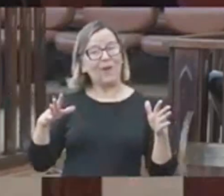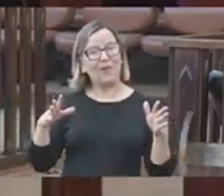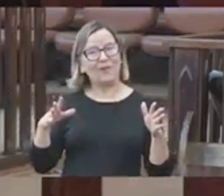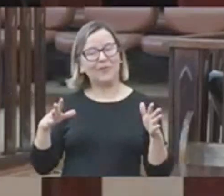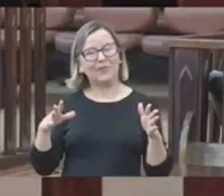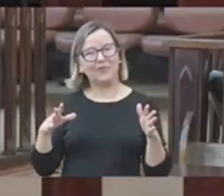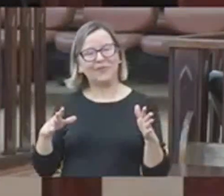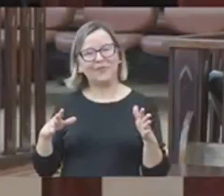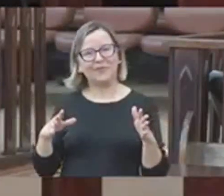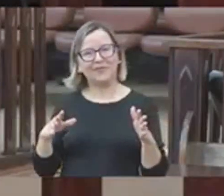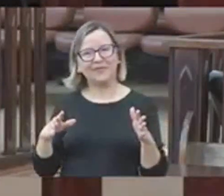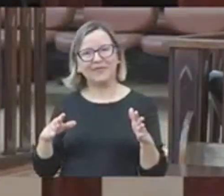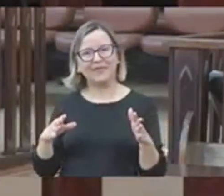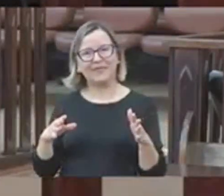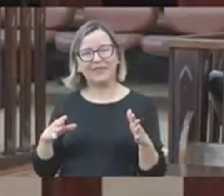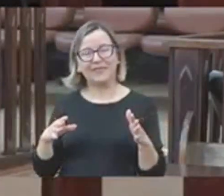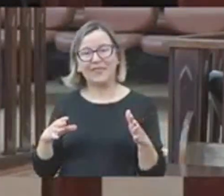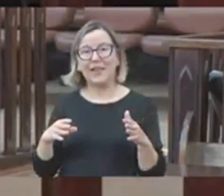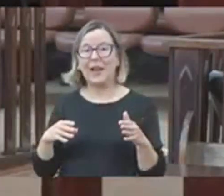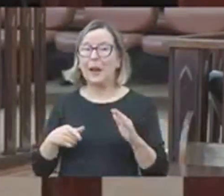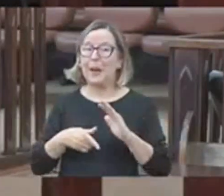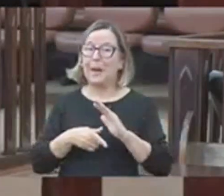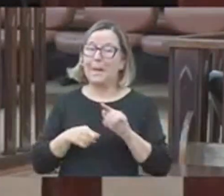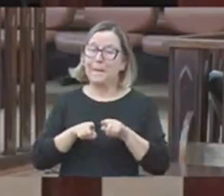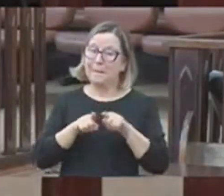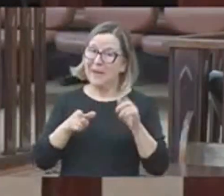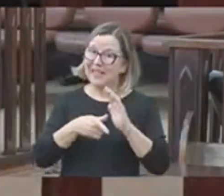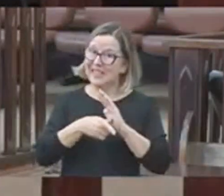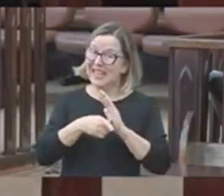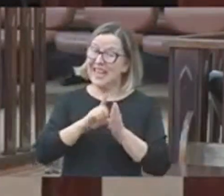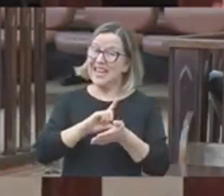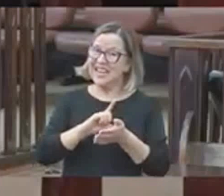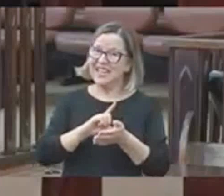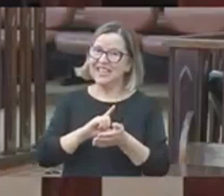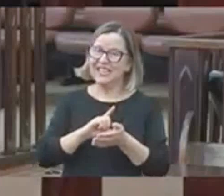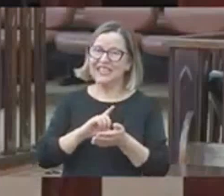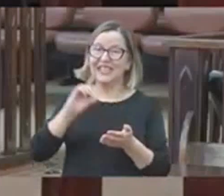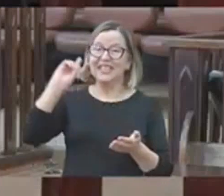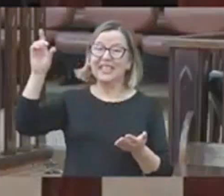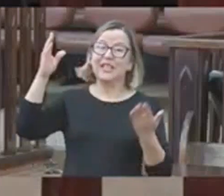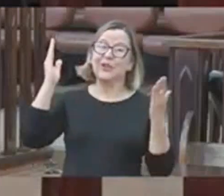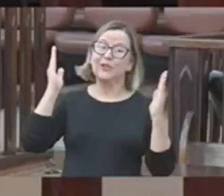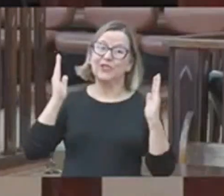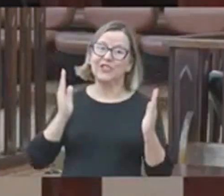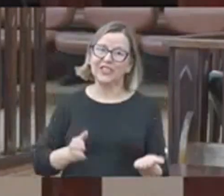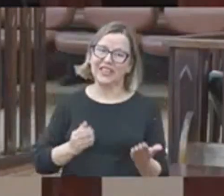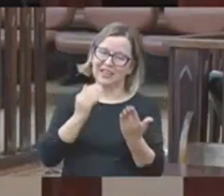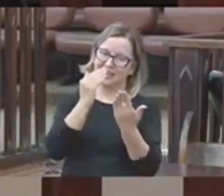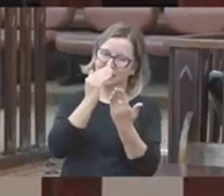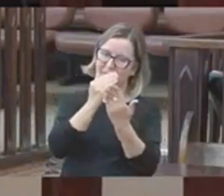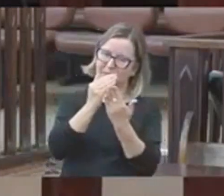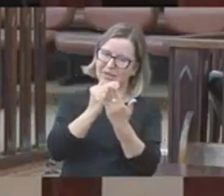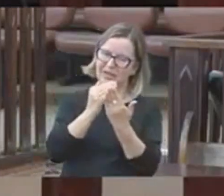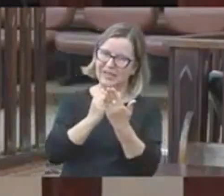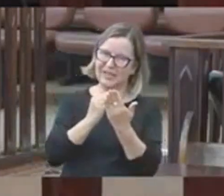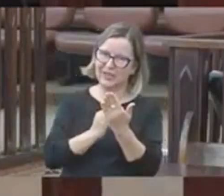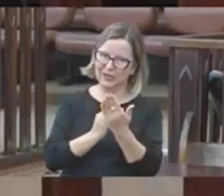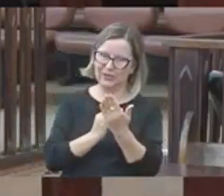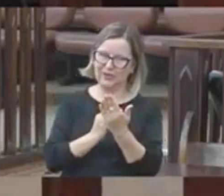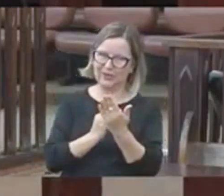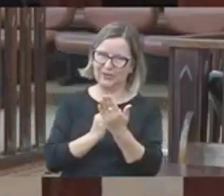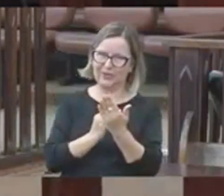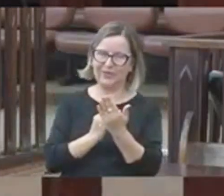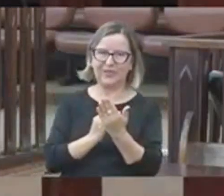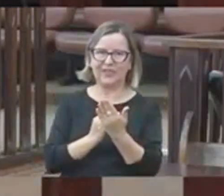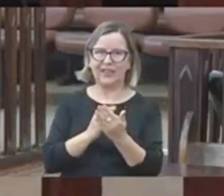da fundação do mundo, o plano de Deus em Jesus Cristo já estava estabelecido. E o modelo hoje para